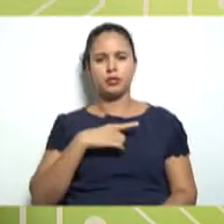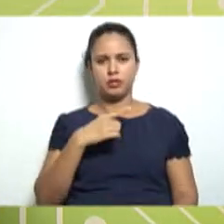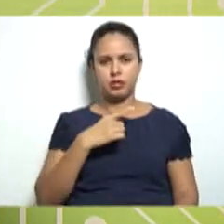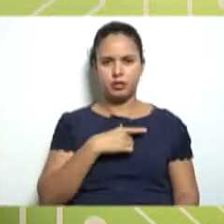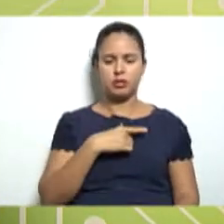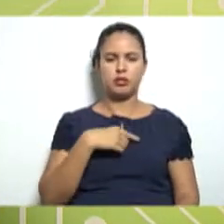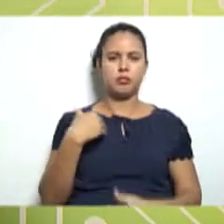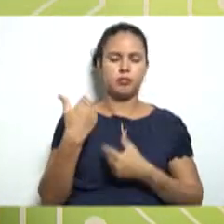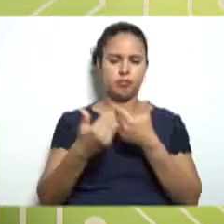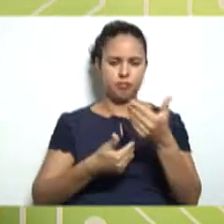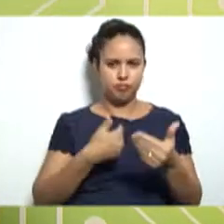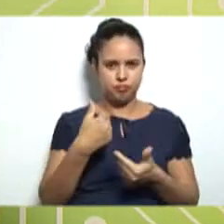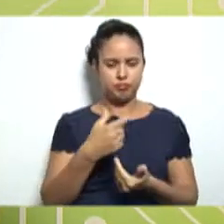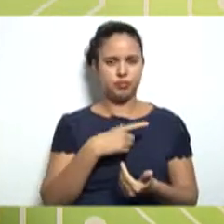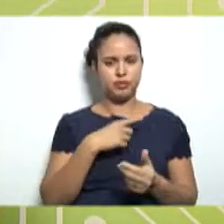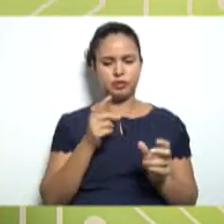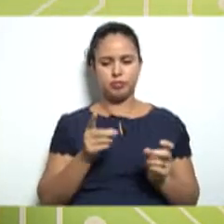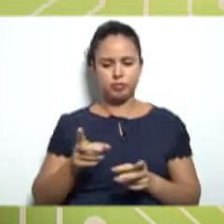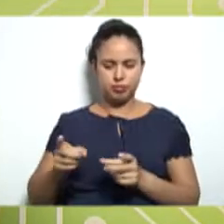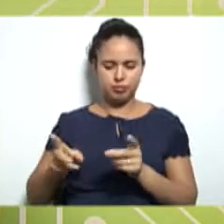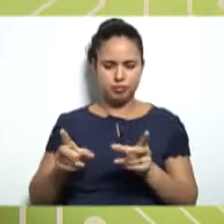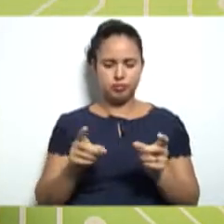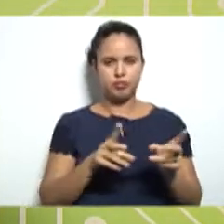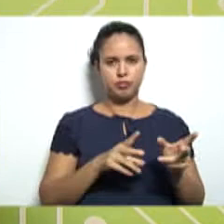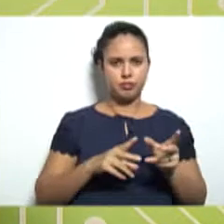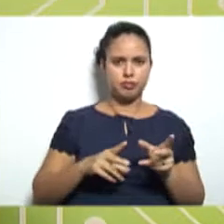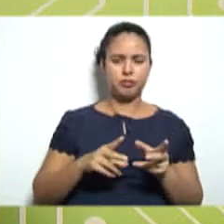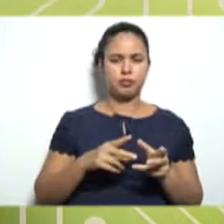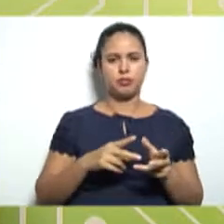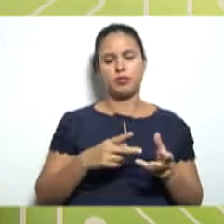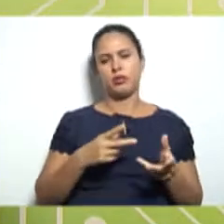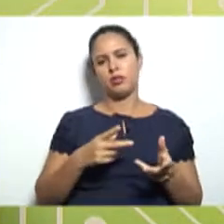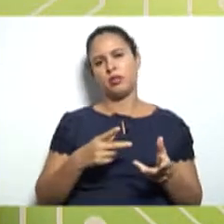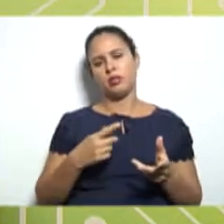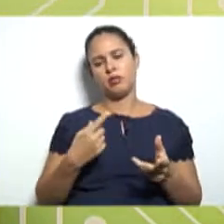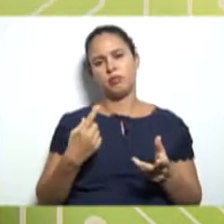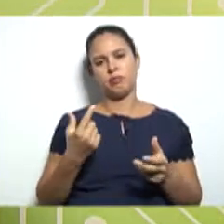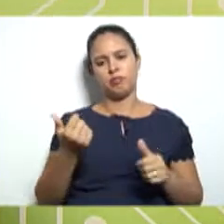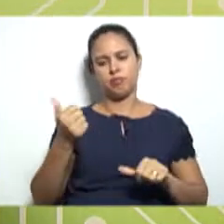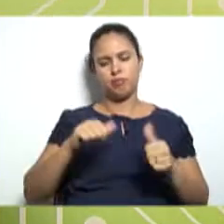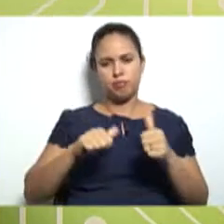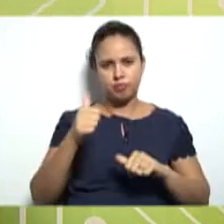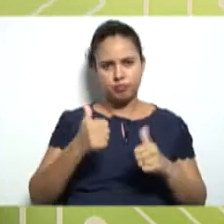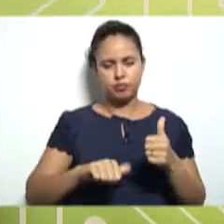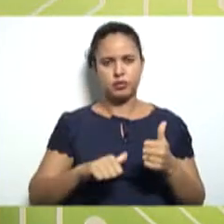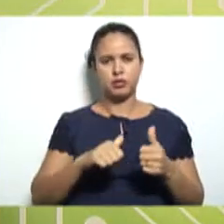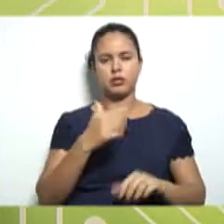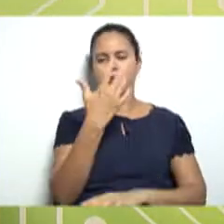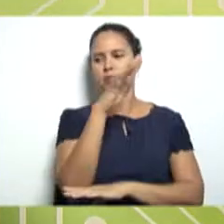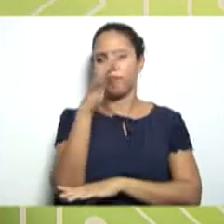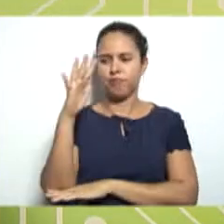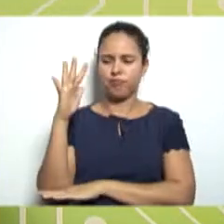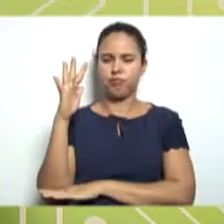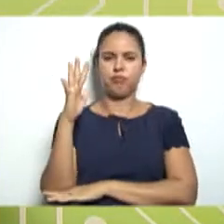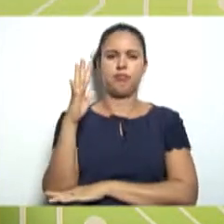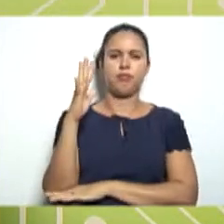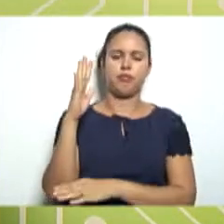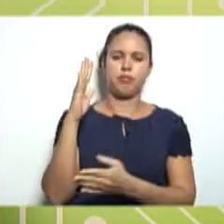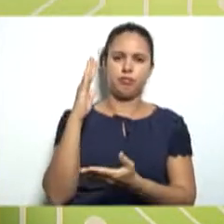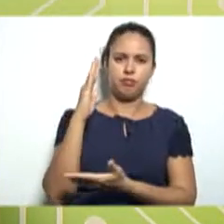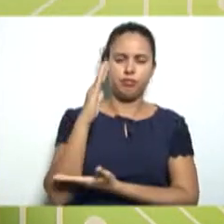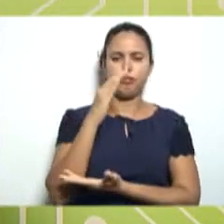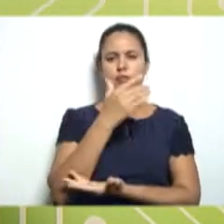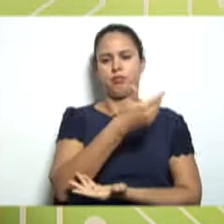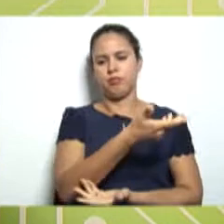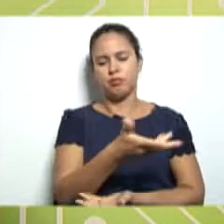que envolve produtos químicos ou maquinários que causam uma destruição do meio ambiental. A gente pode até, em muitos